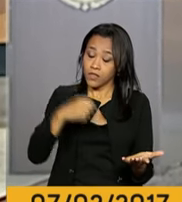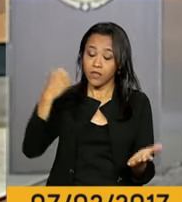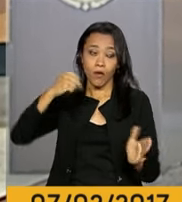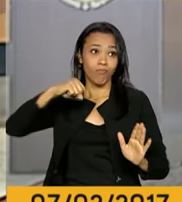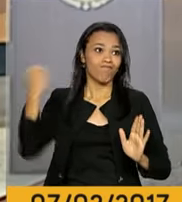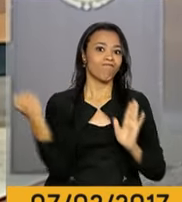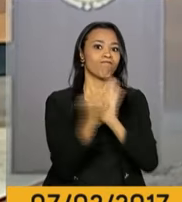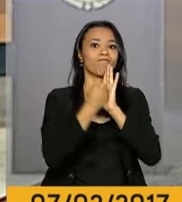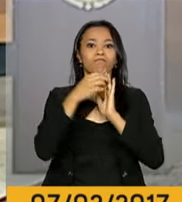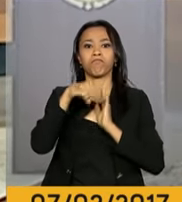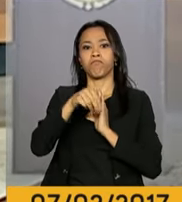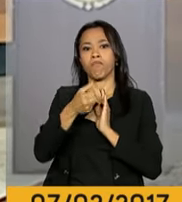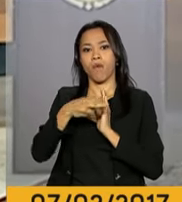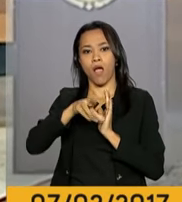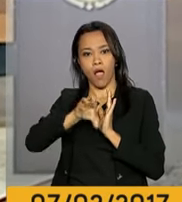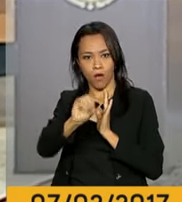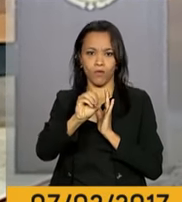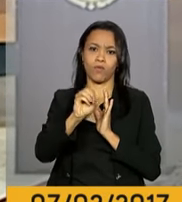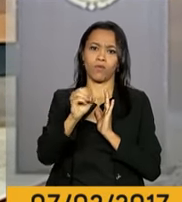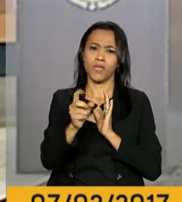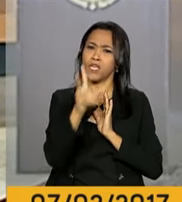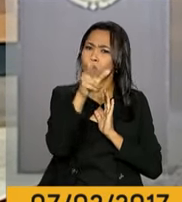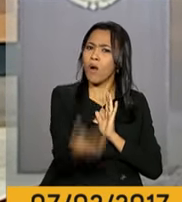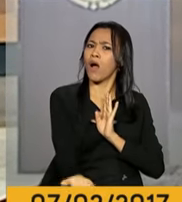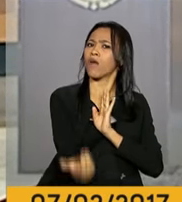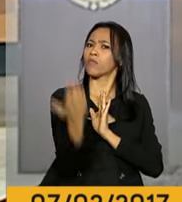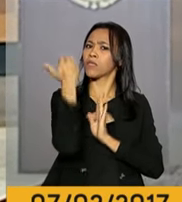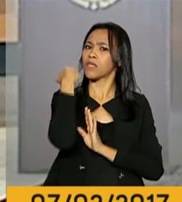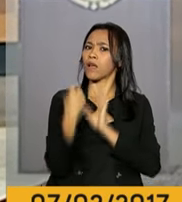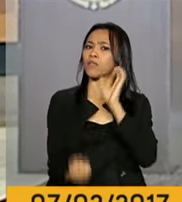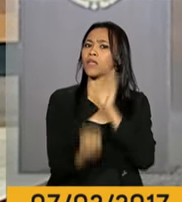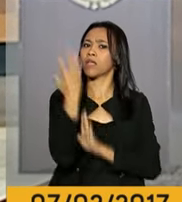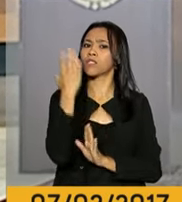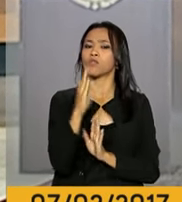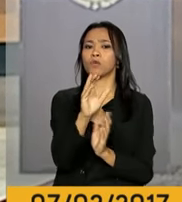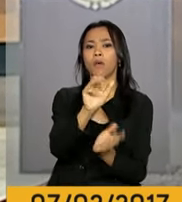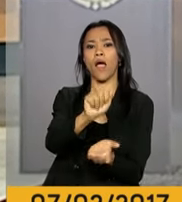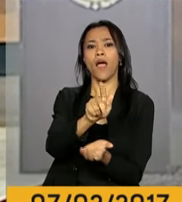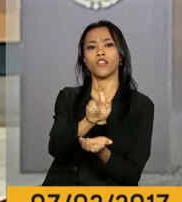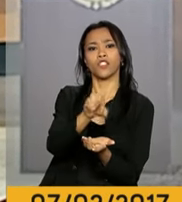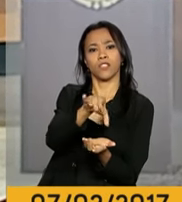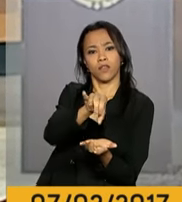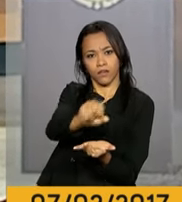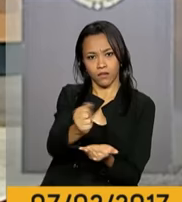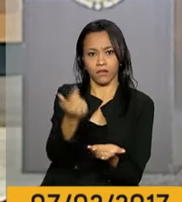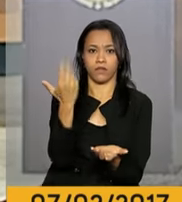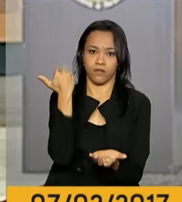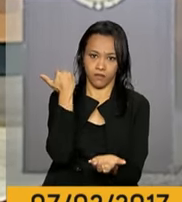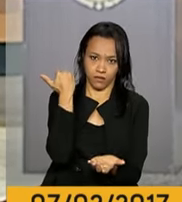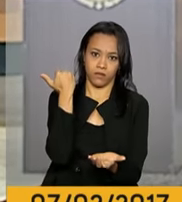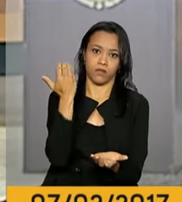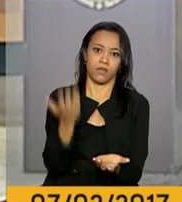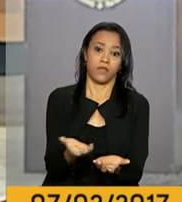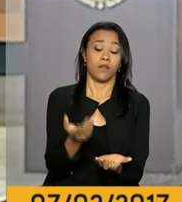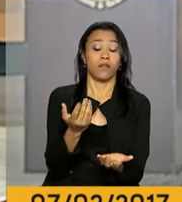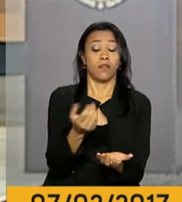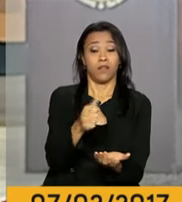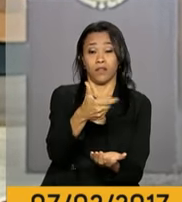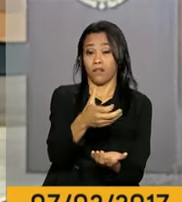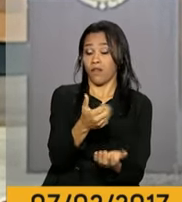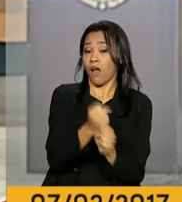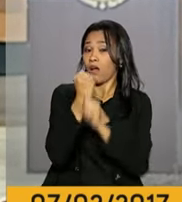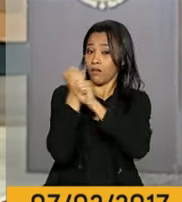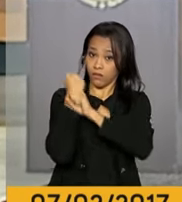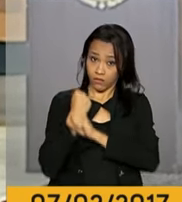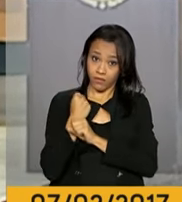tal como foi a criação da agência no passado e a partir dessa ideia do sarne do alfonsin de Décadas atrás e que